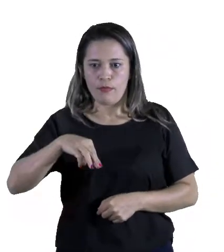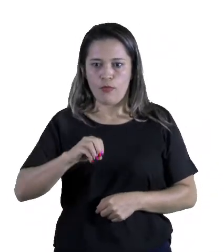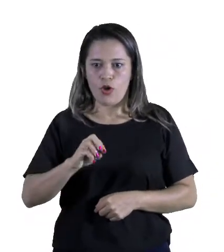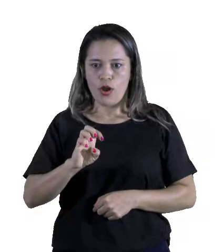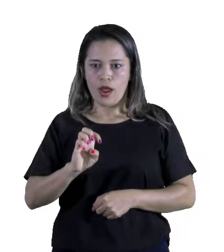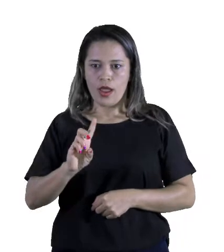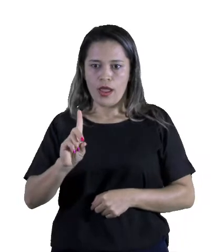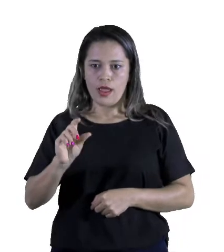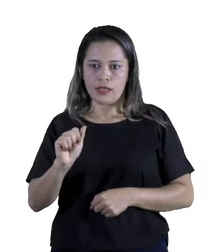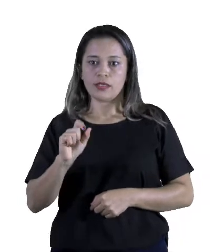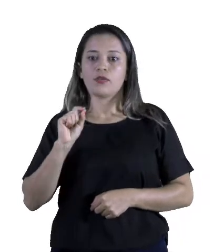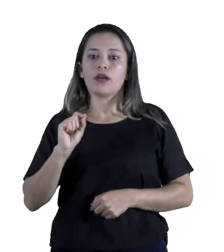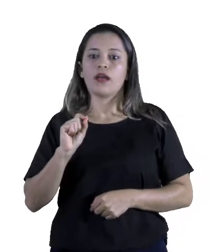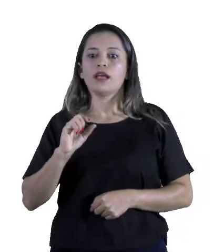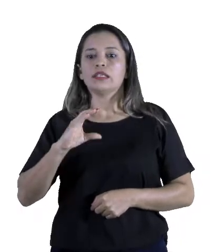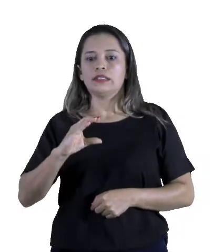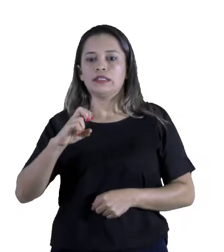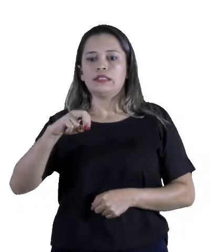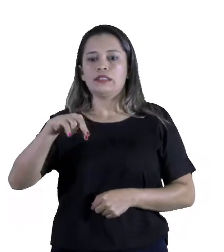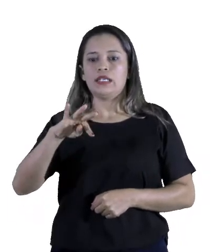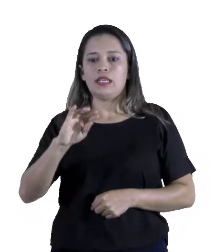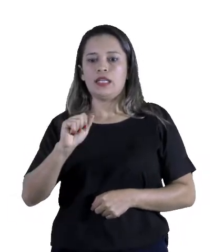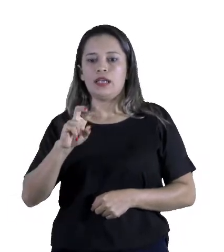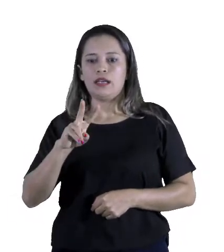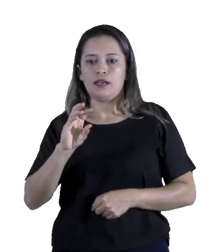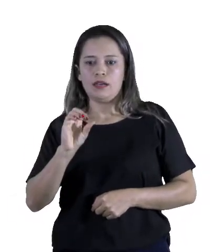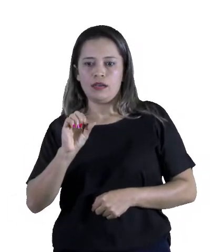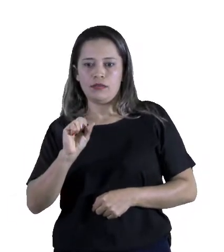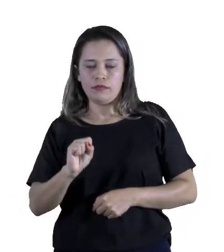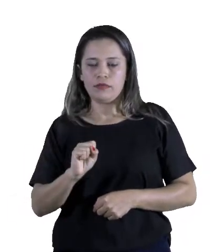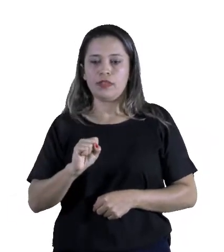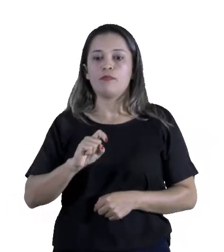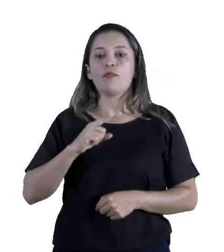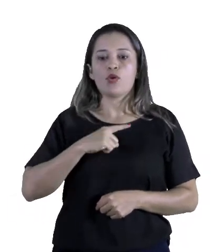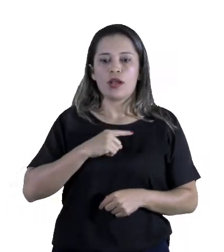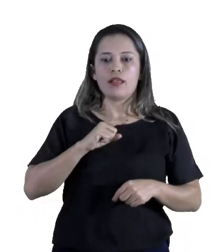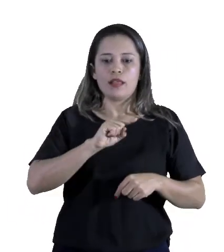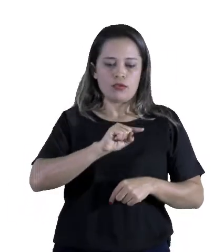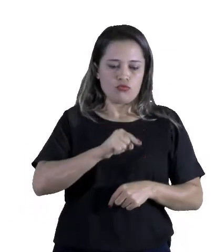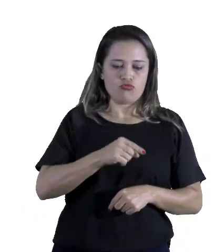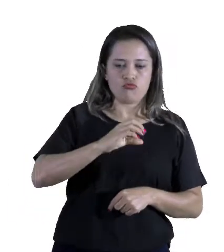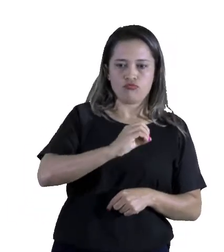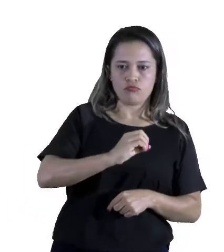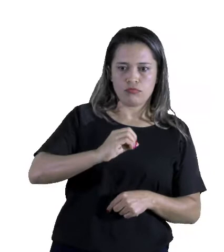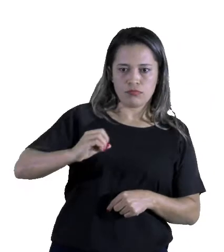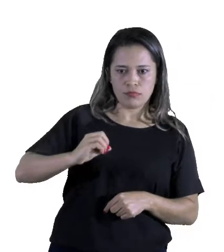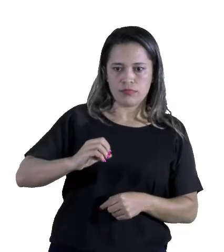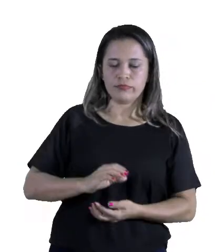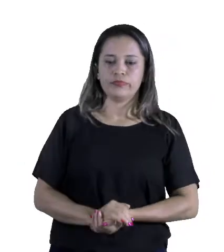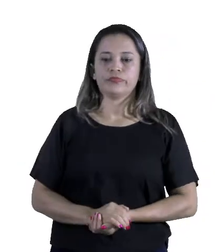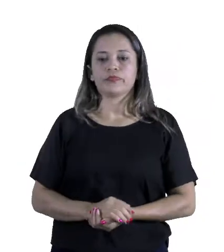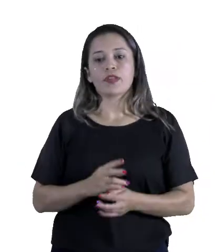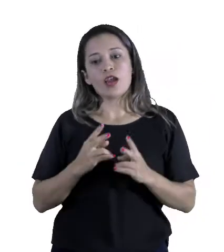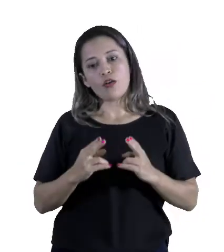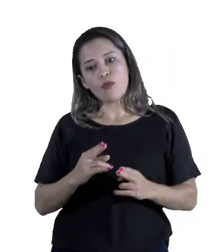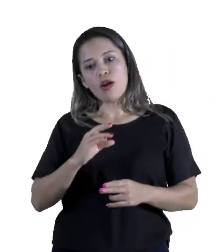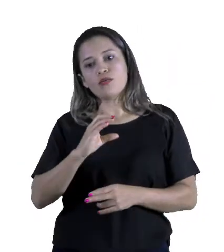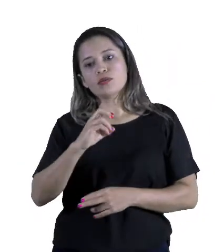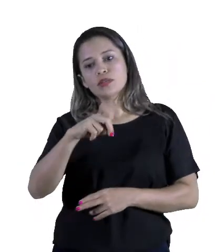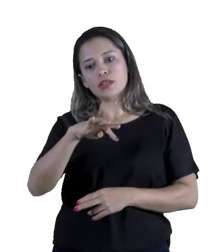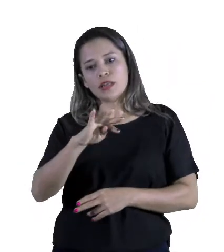de centavos, devido ter duas casas decimais, assim como os centésimos.